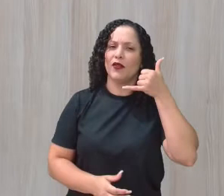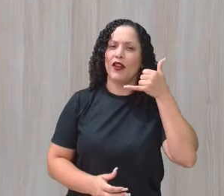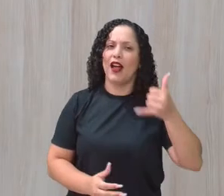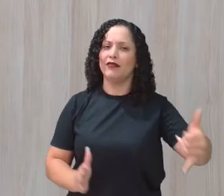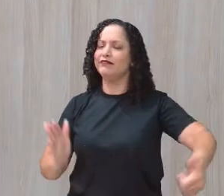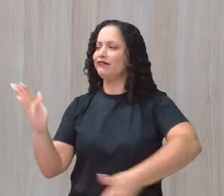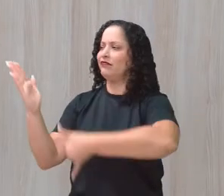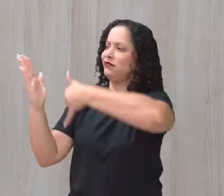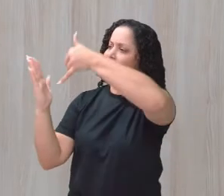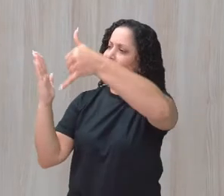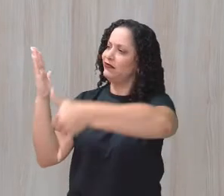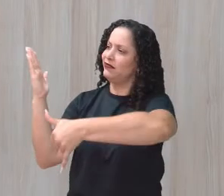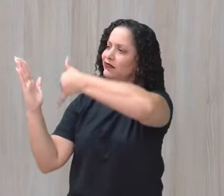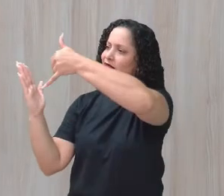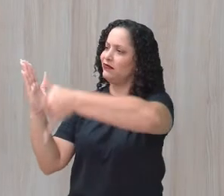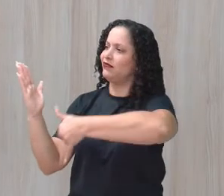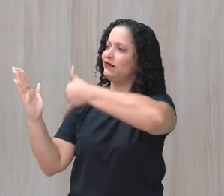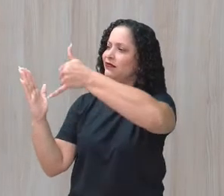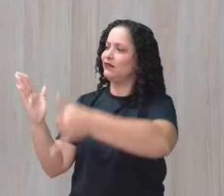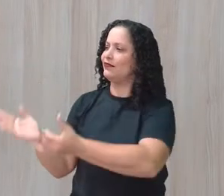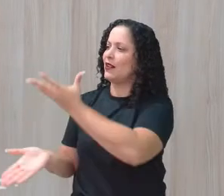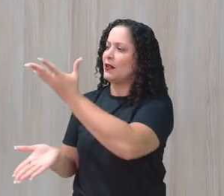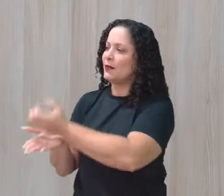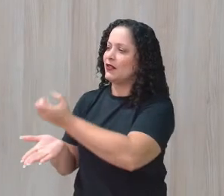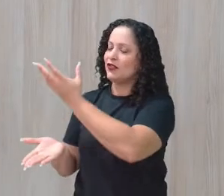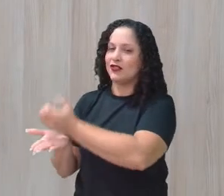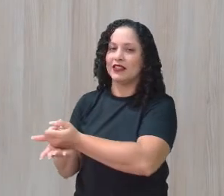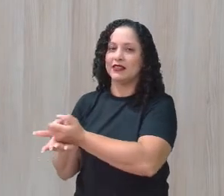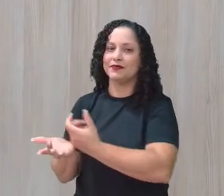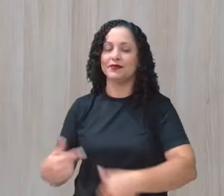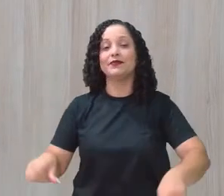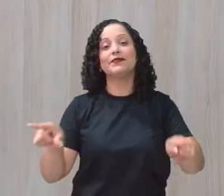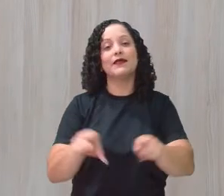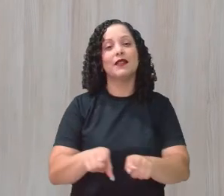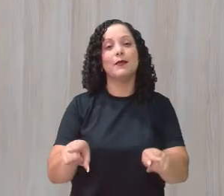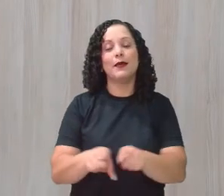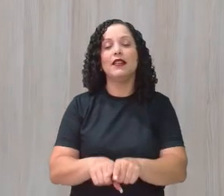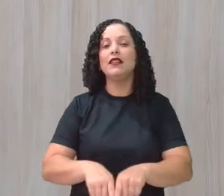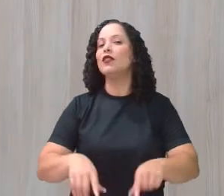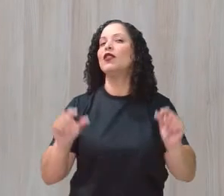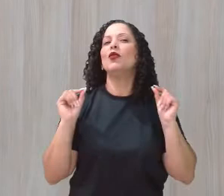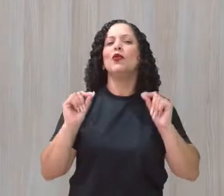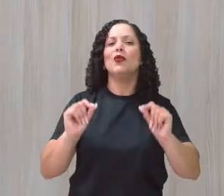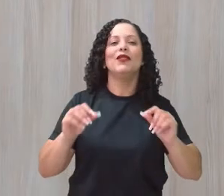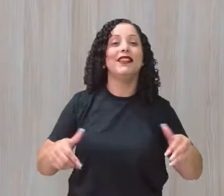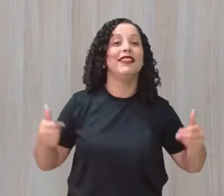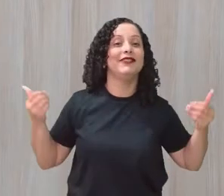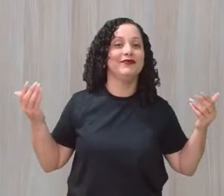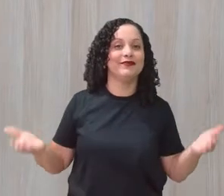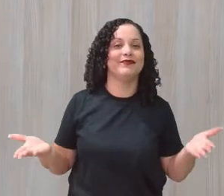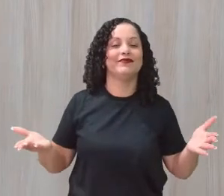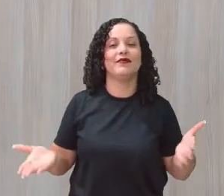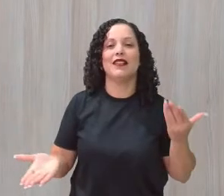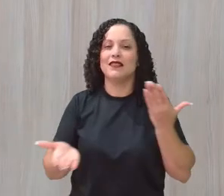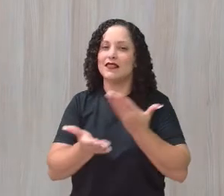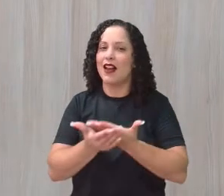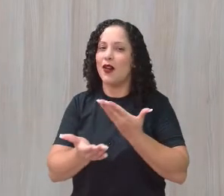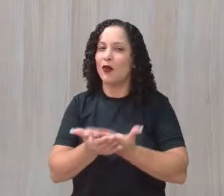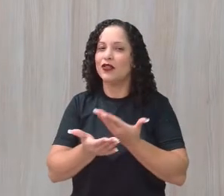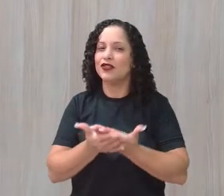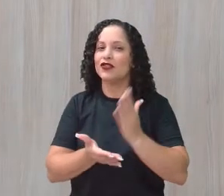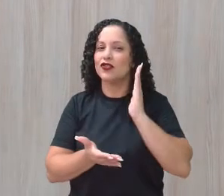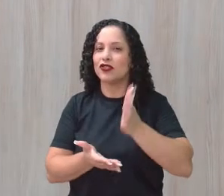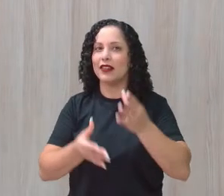Code que aparece na tela. E a outra forma é as aulas que estão lá no canal